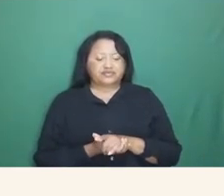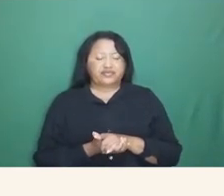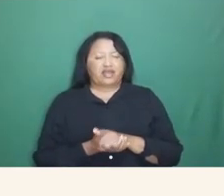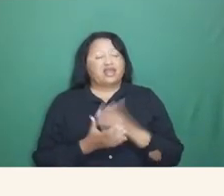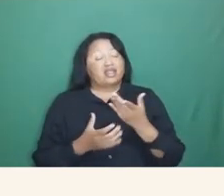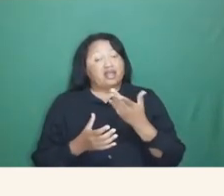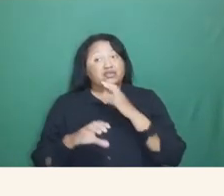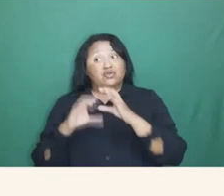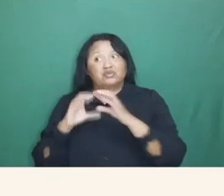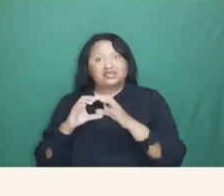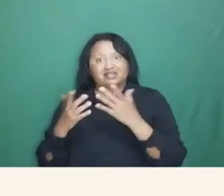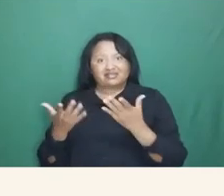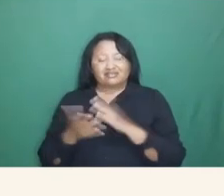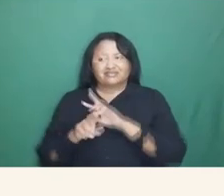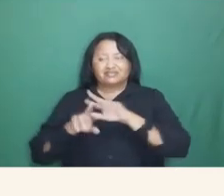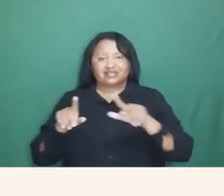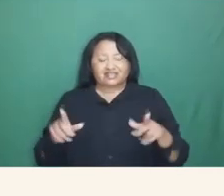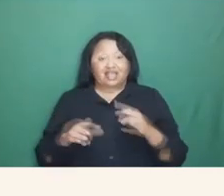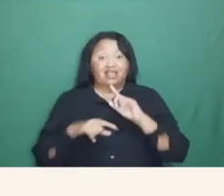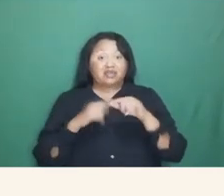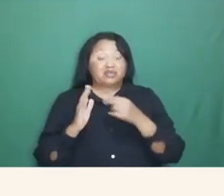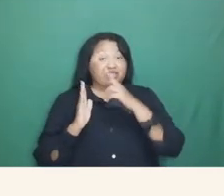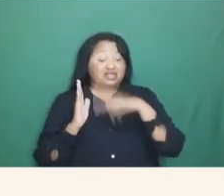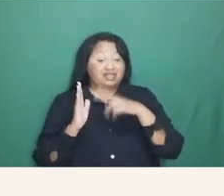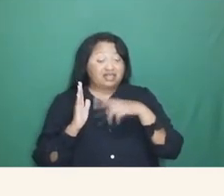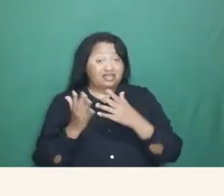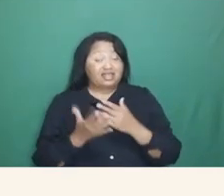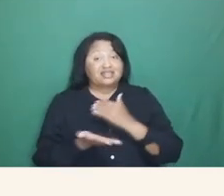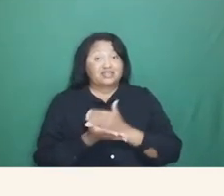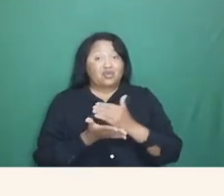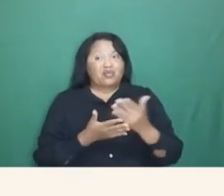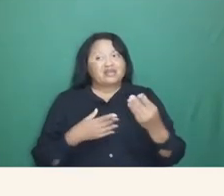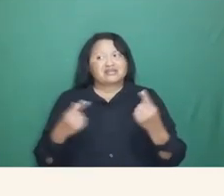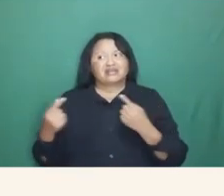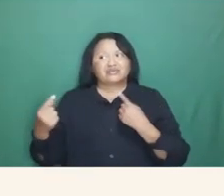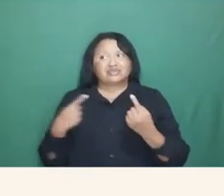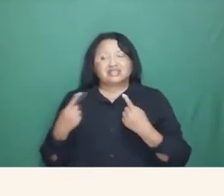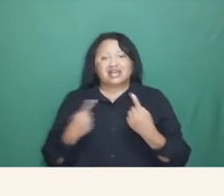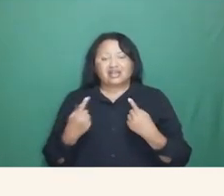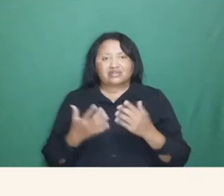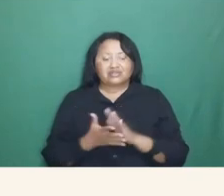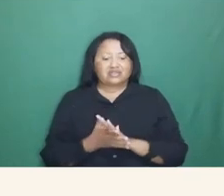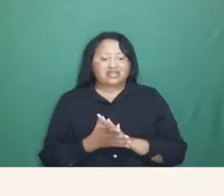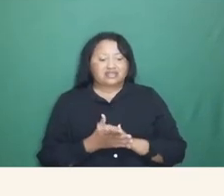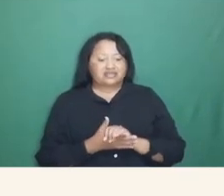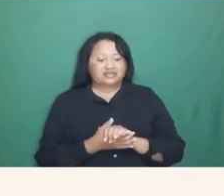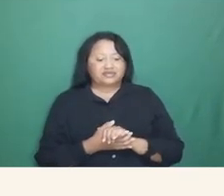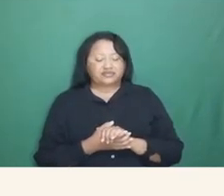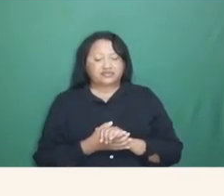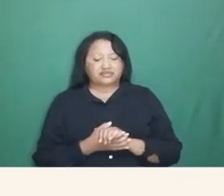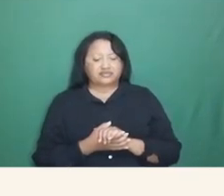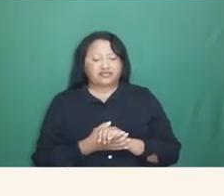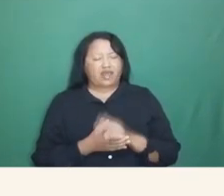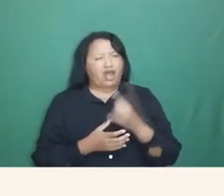então após ler o texto da influência aí eles começam um diálogo né então um dos livros diz assim quantos seguidores